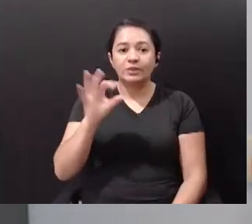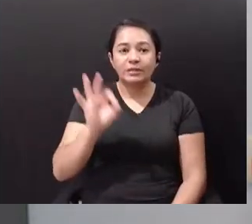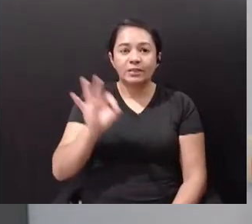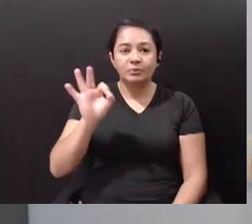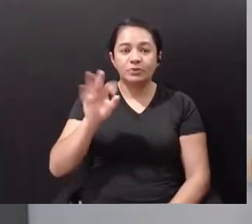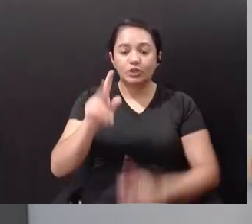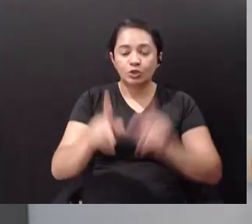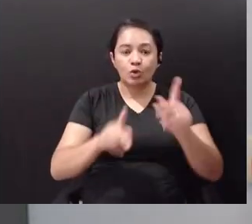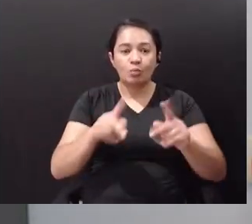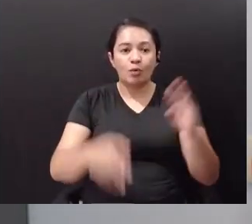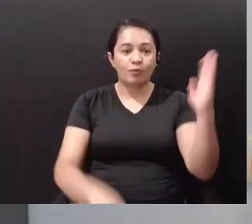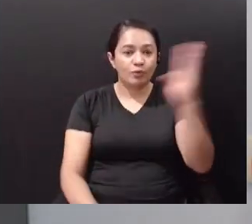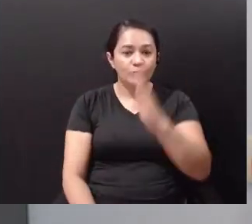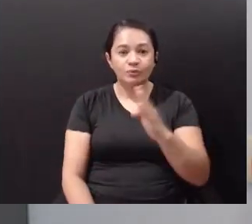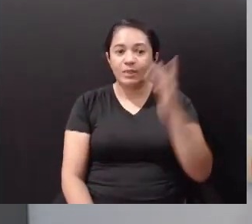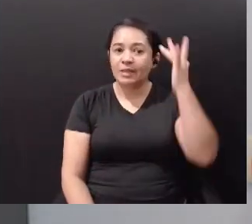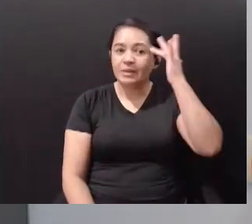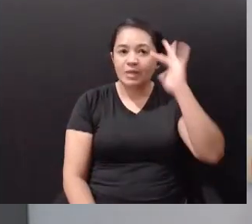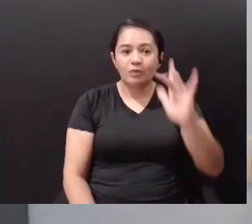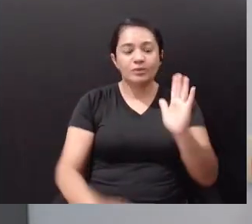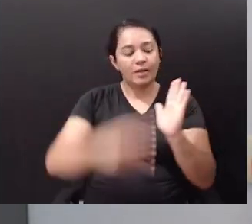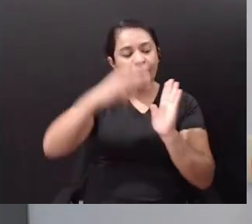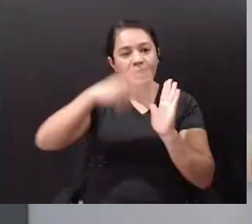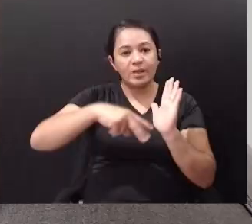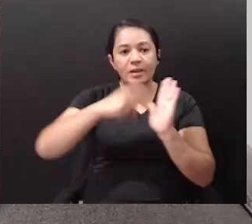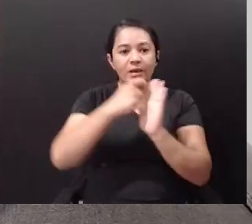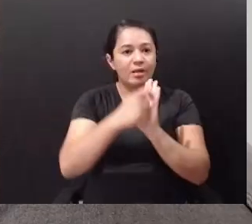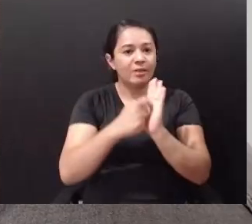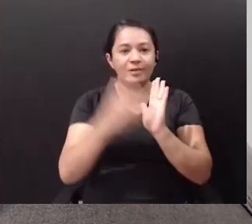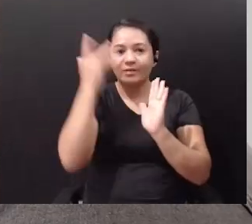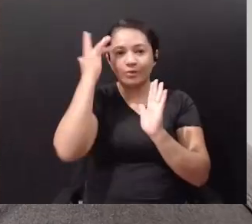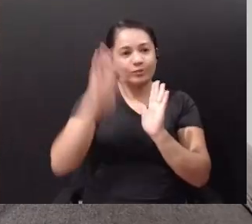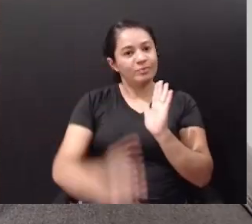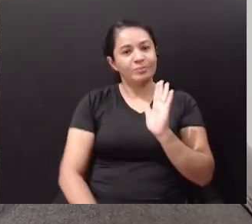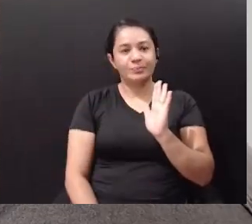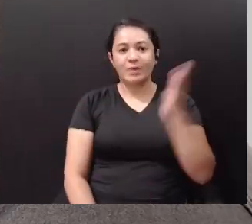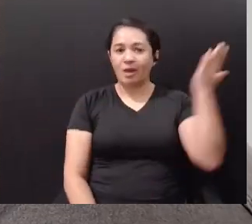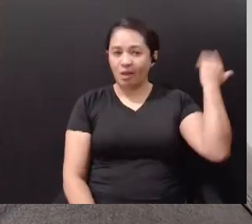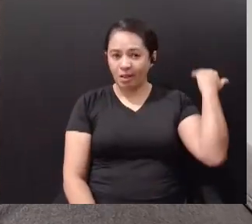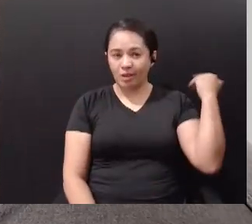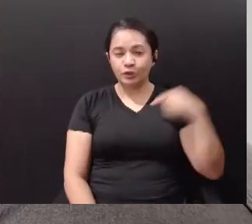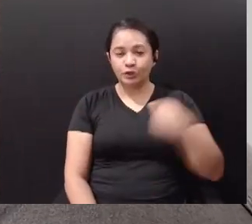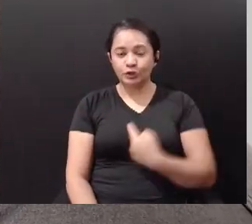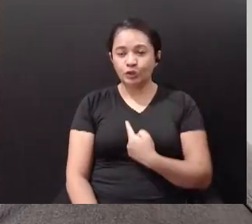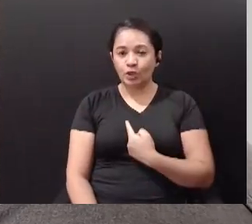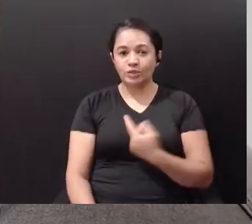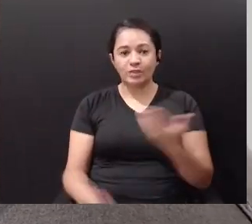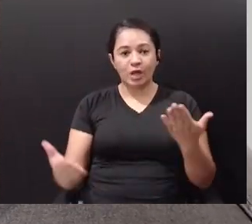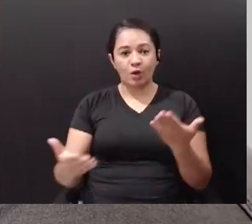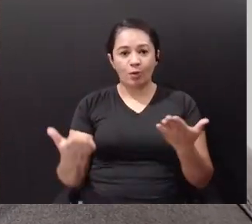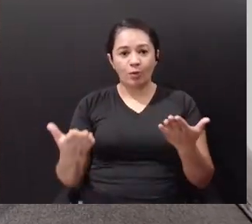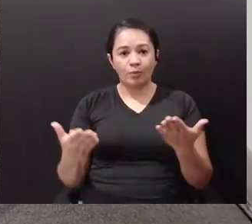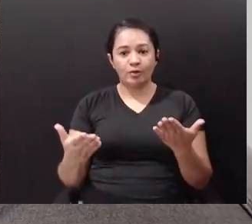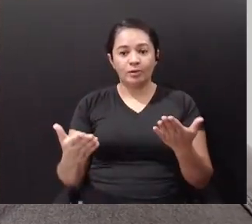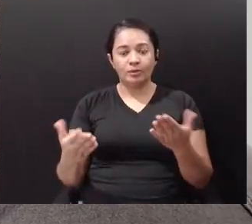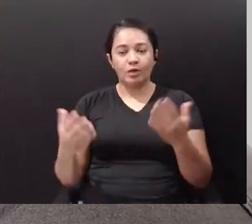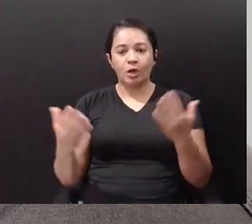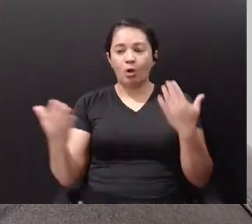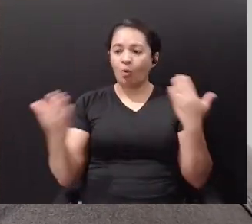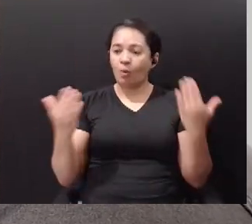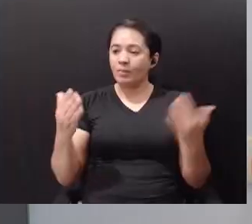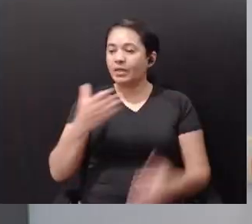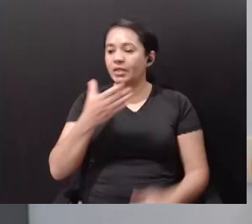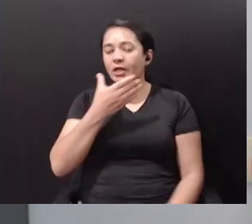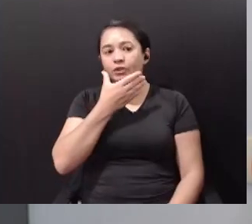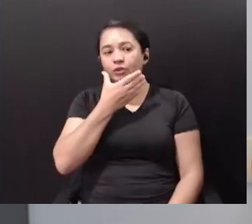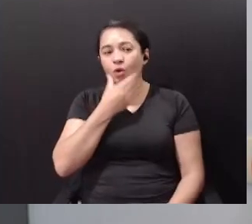não sabia nem ler e nem escrever, né? Quando a gente olha a situação em relação a homens e mulheres, a